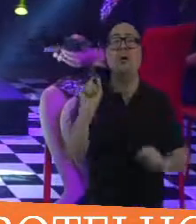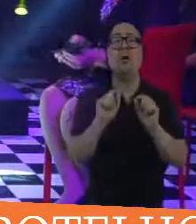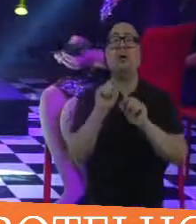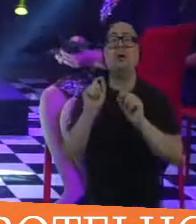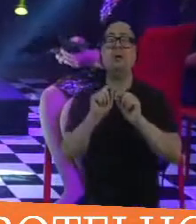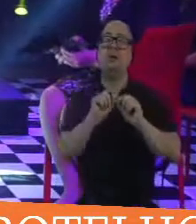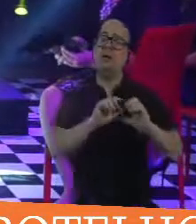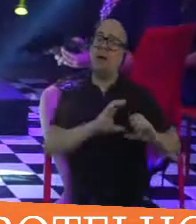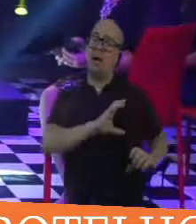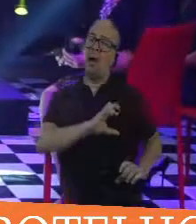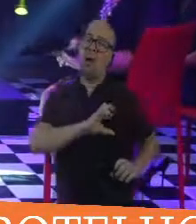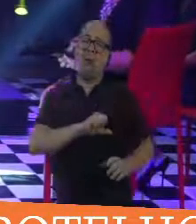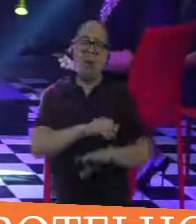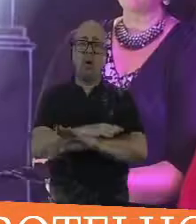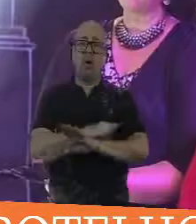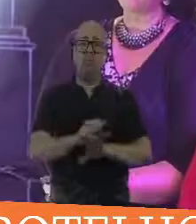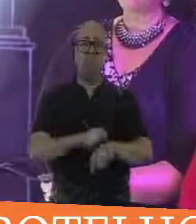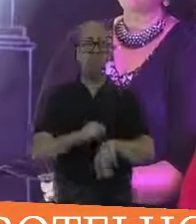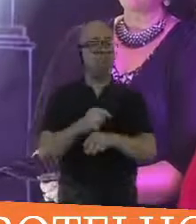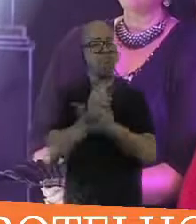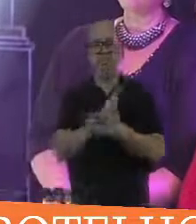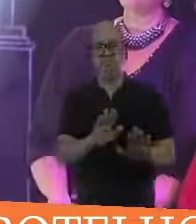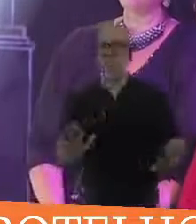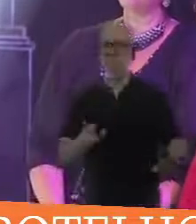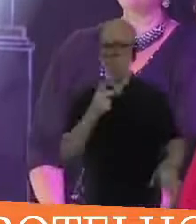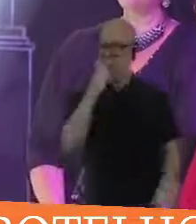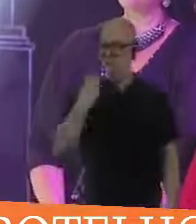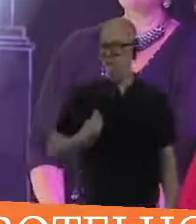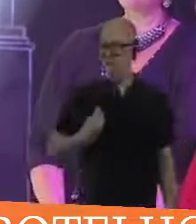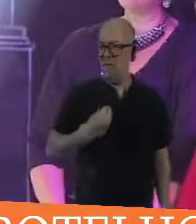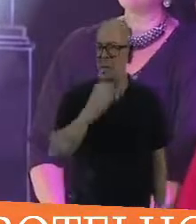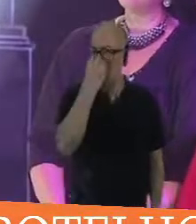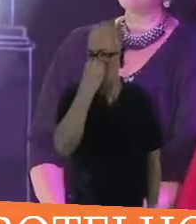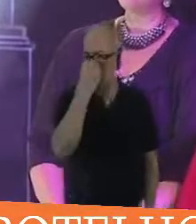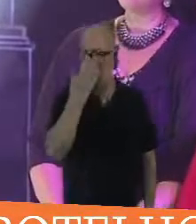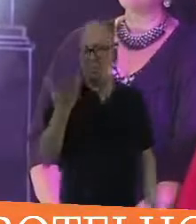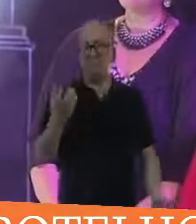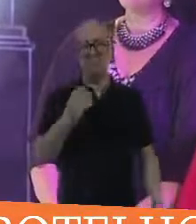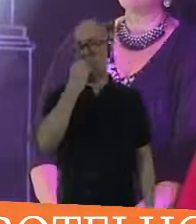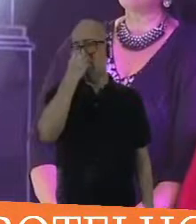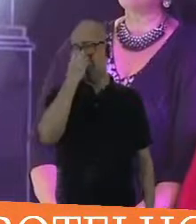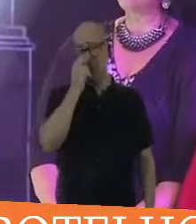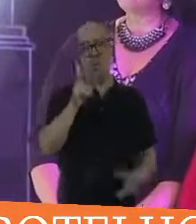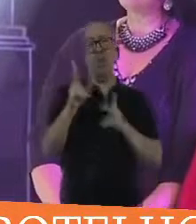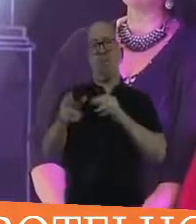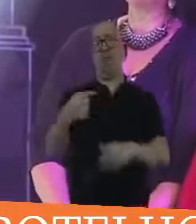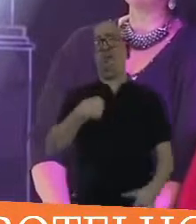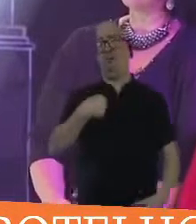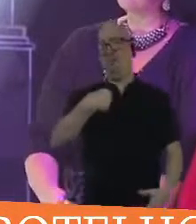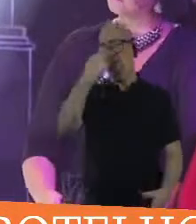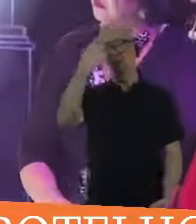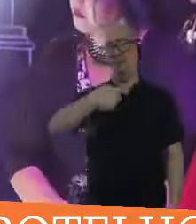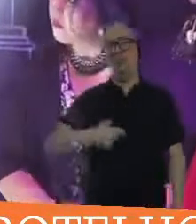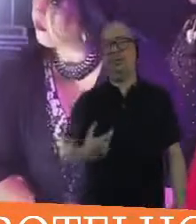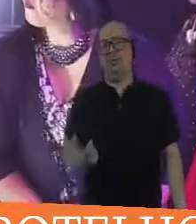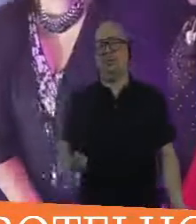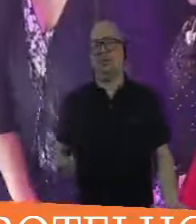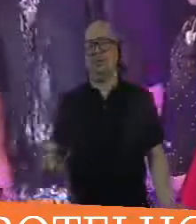amor envelheceu é na vida um palhaço como eu.